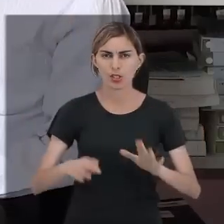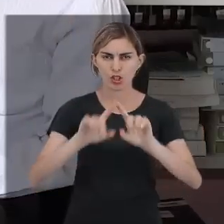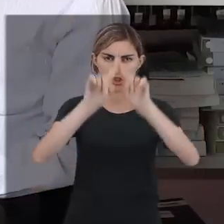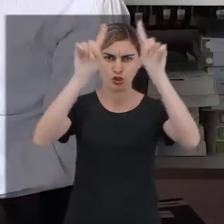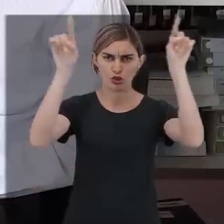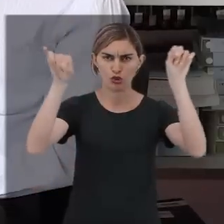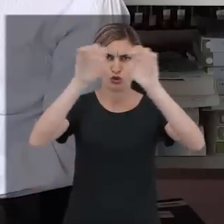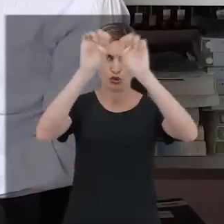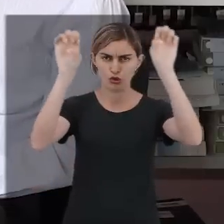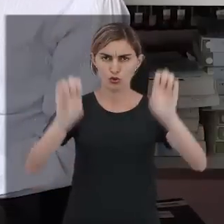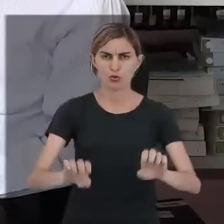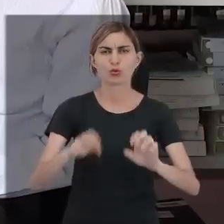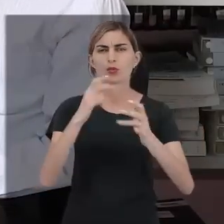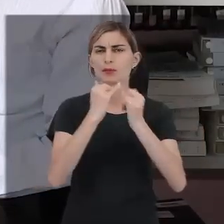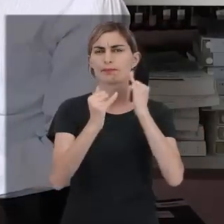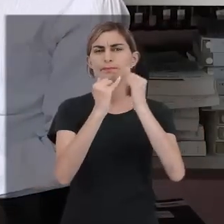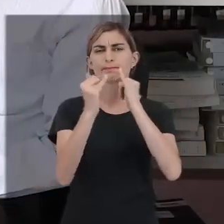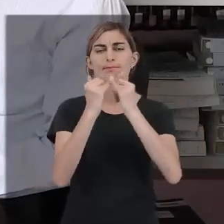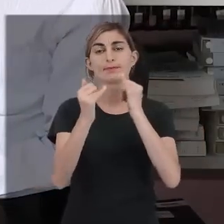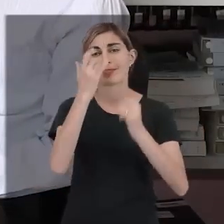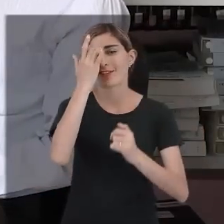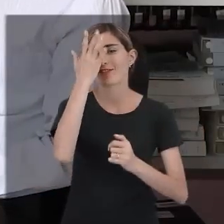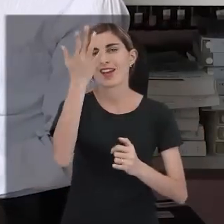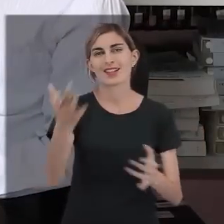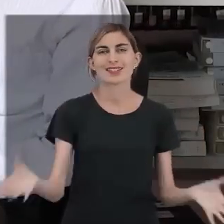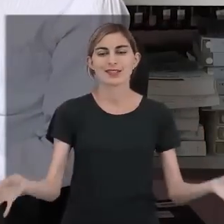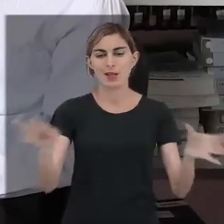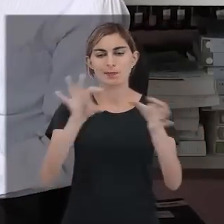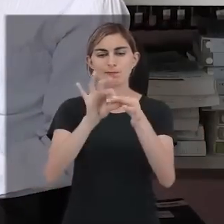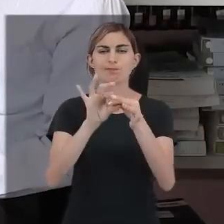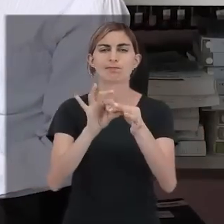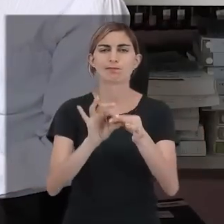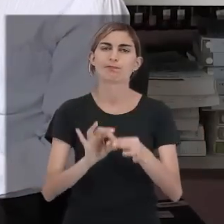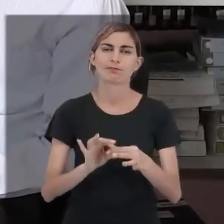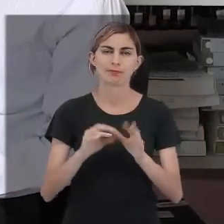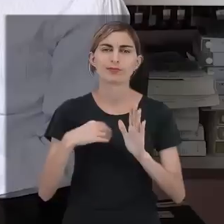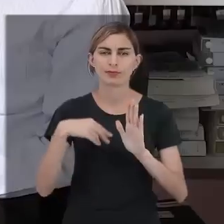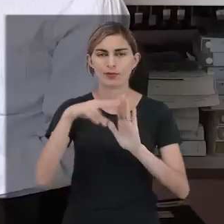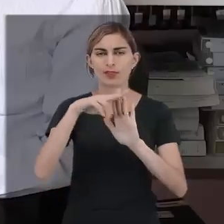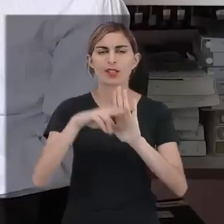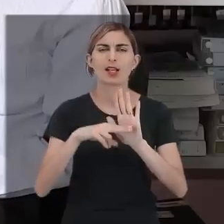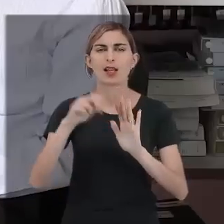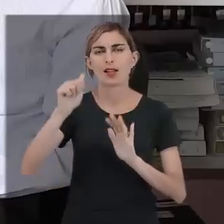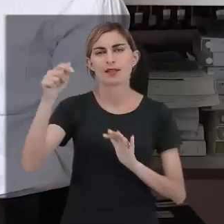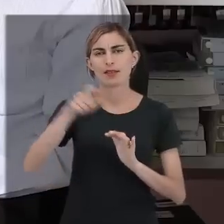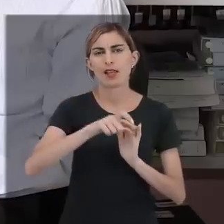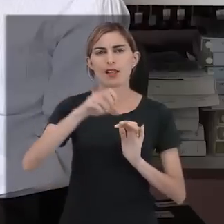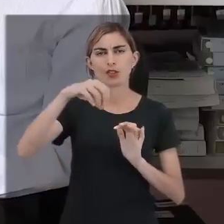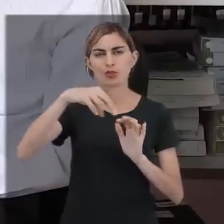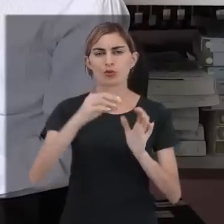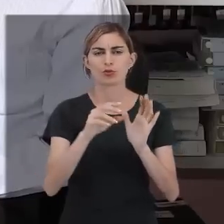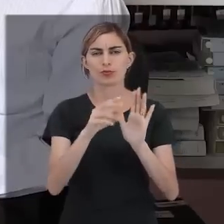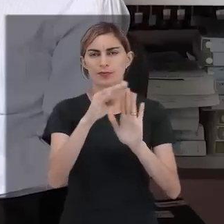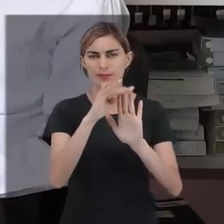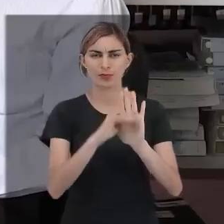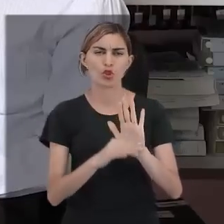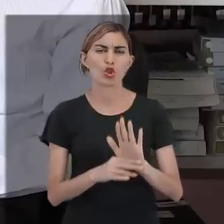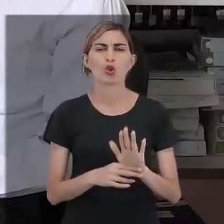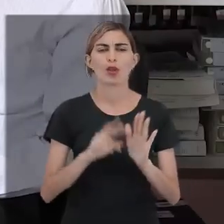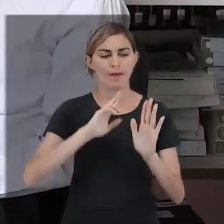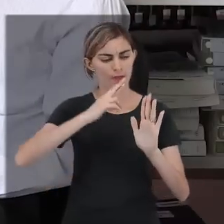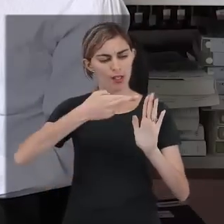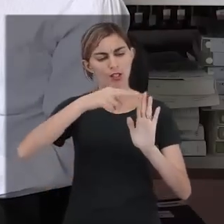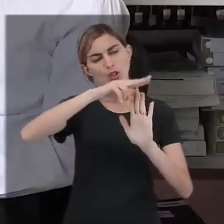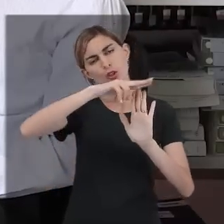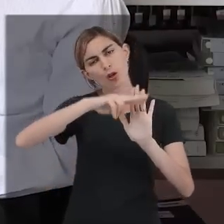estrutura vai ser parecida. Por quê? Para facilitar a integração. Então, esse anexo ele é composto pelo escopo, referências